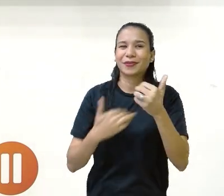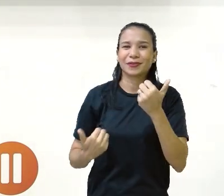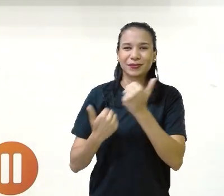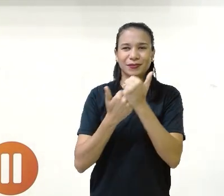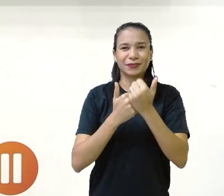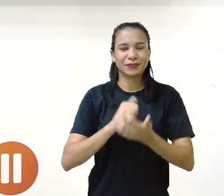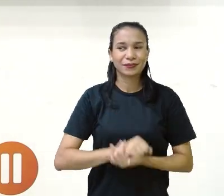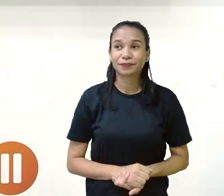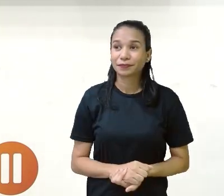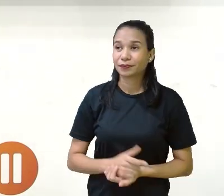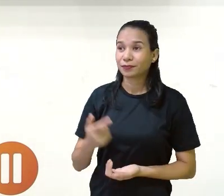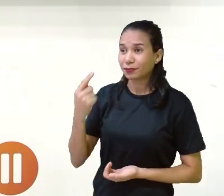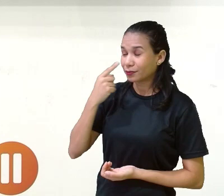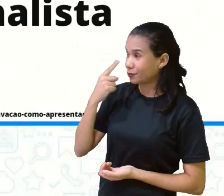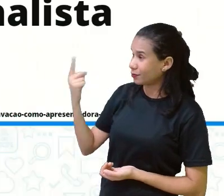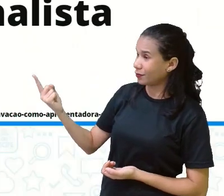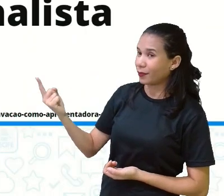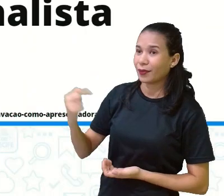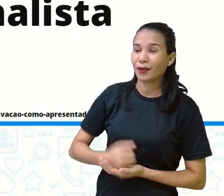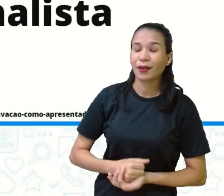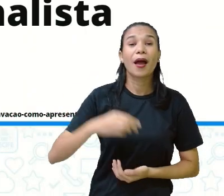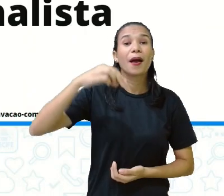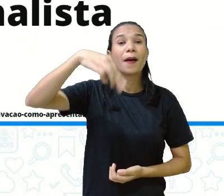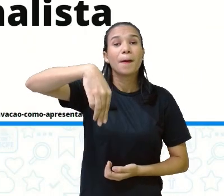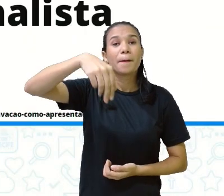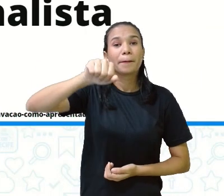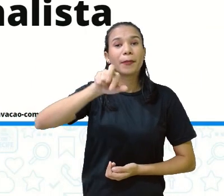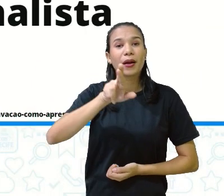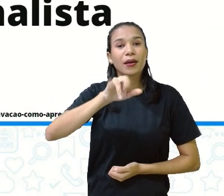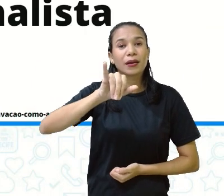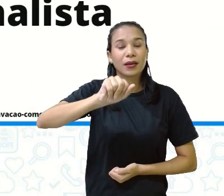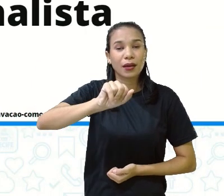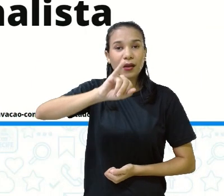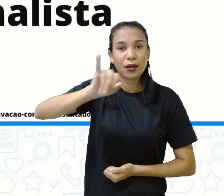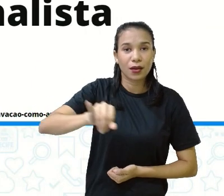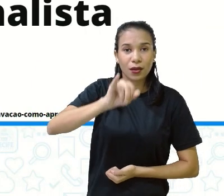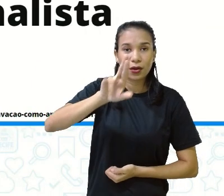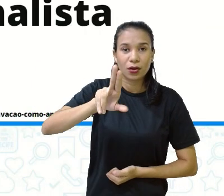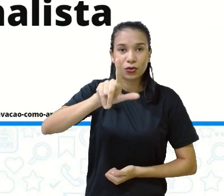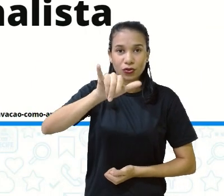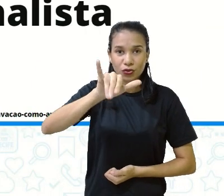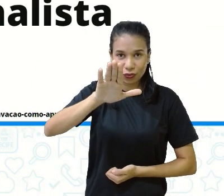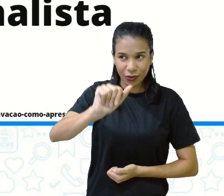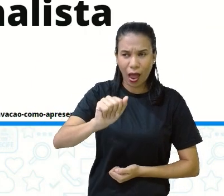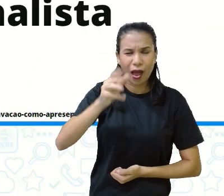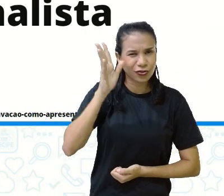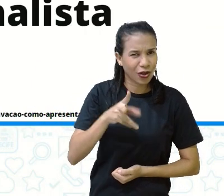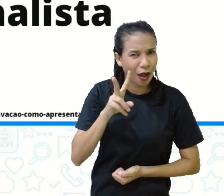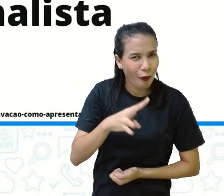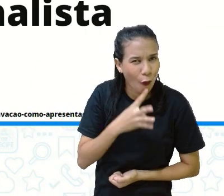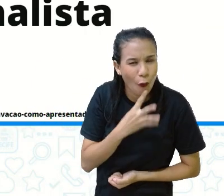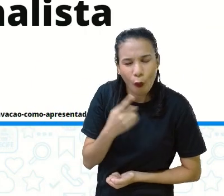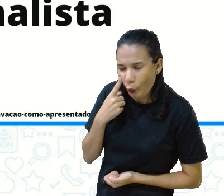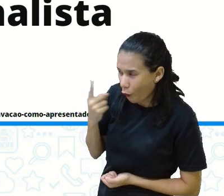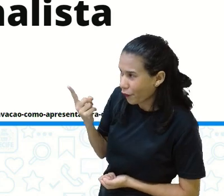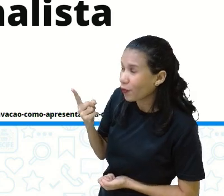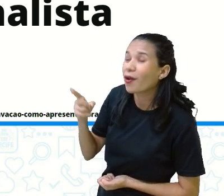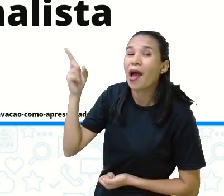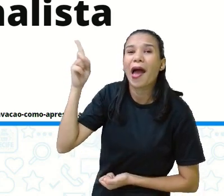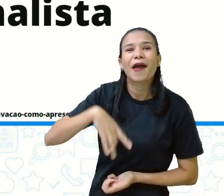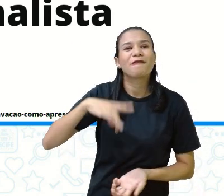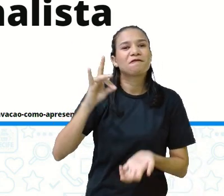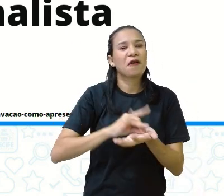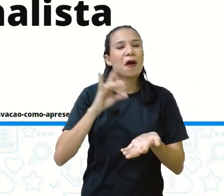hein? A gente tem Maria Júlia Coutinho, a famosa Maju, já ouviram falar nela?